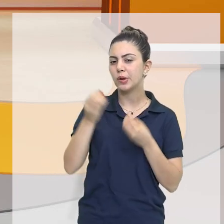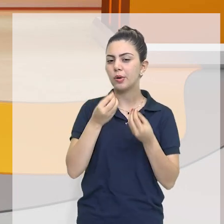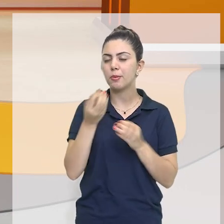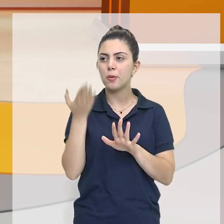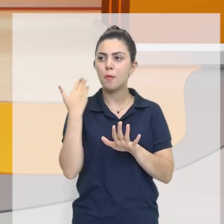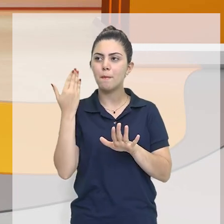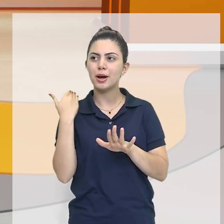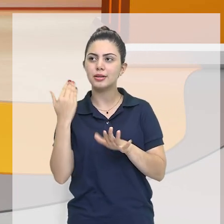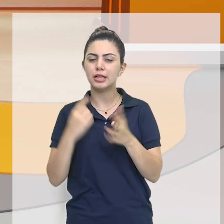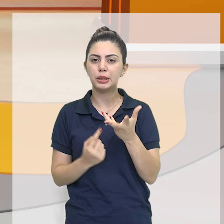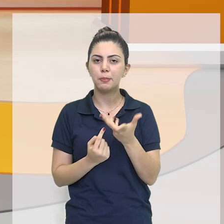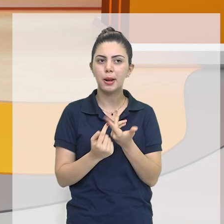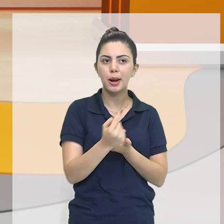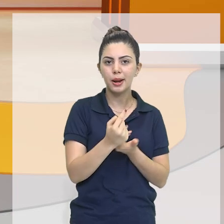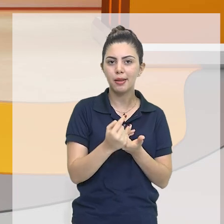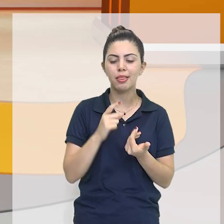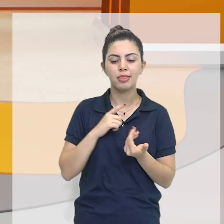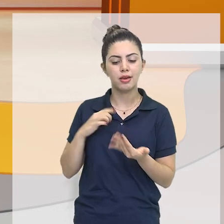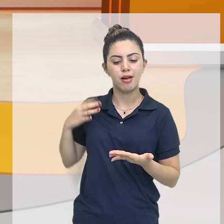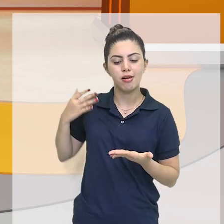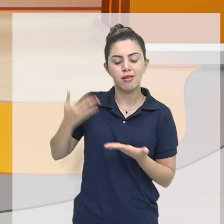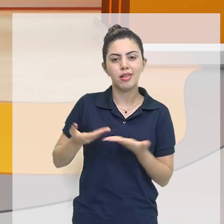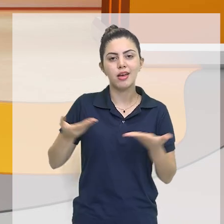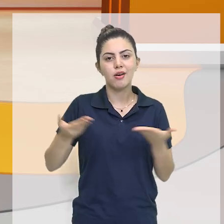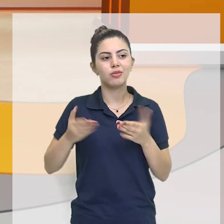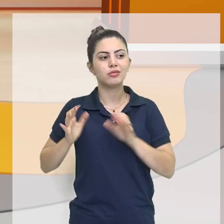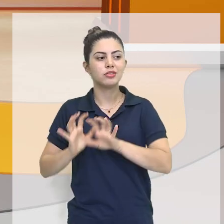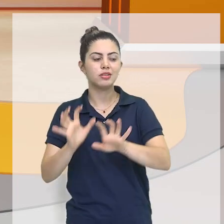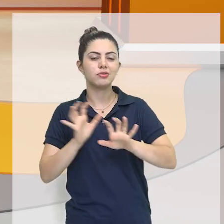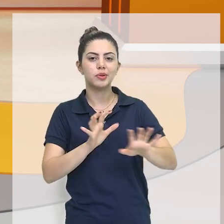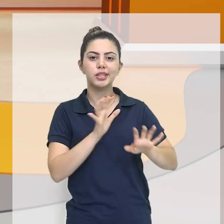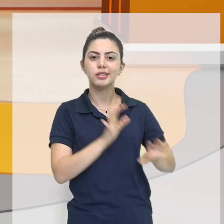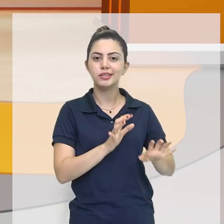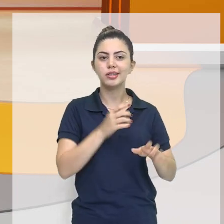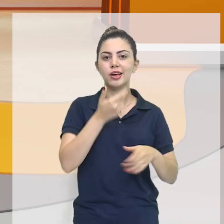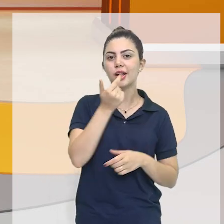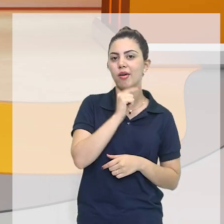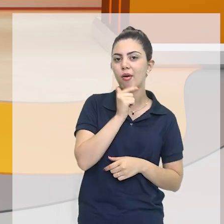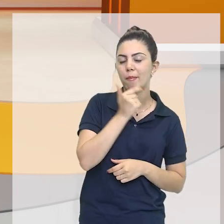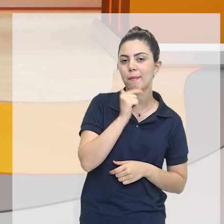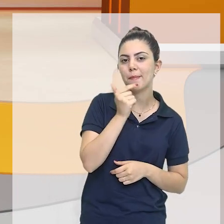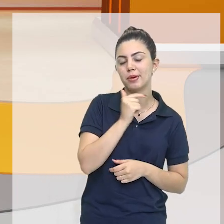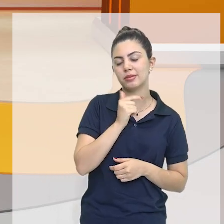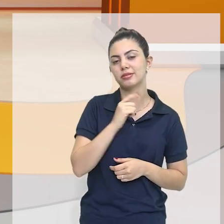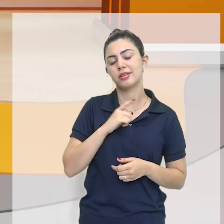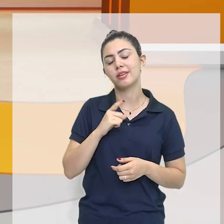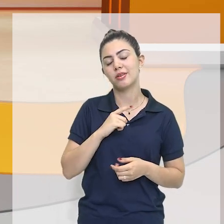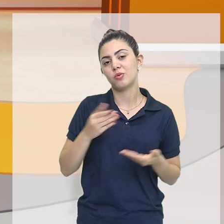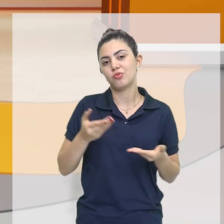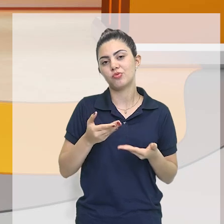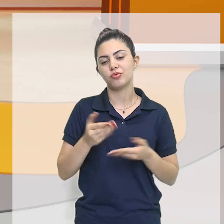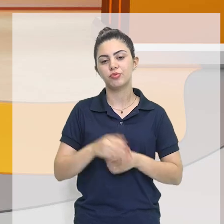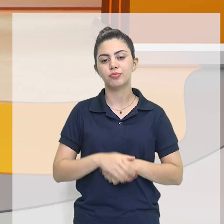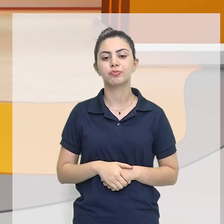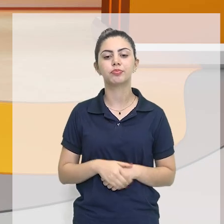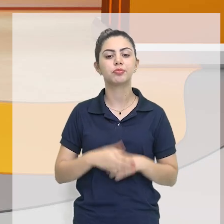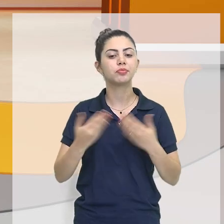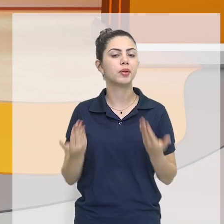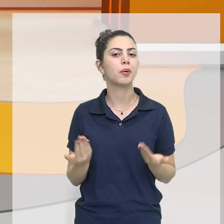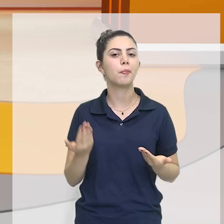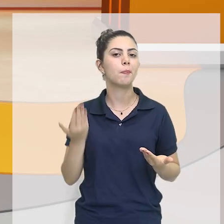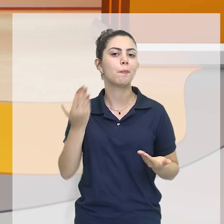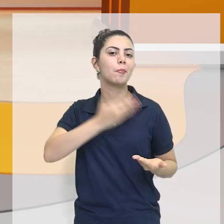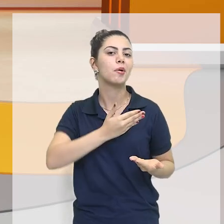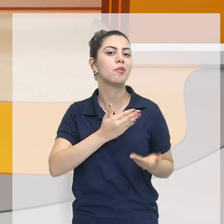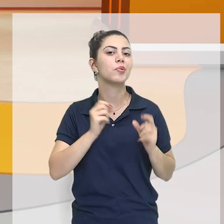antigas, né, ainda inspiram os dramas e as comédias que assistimos nos dias atuais, mostrando que